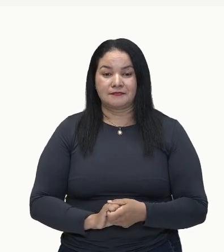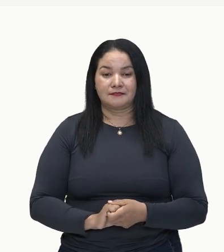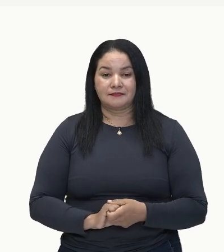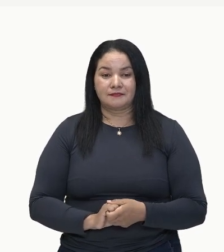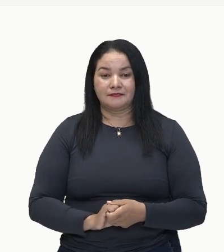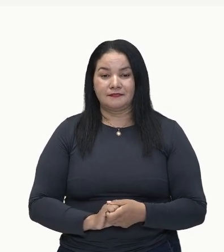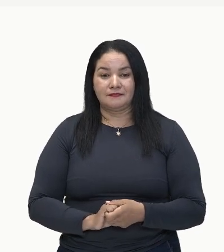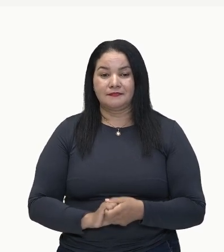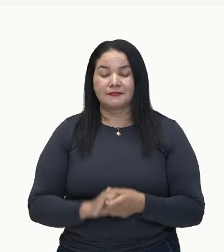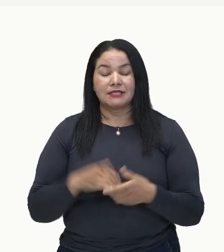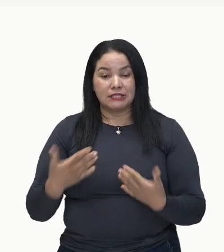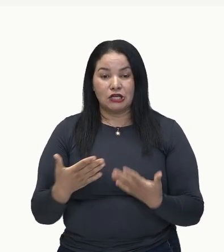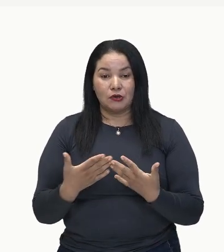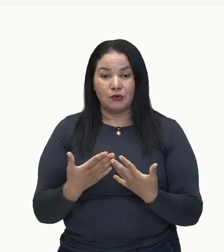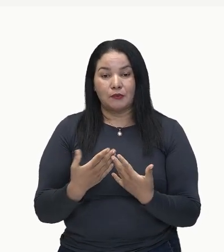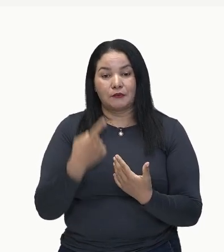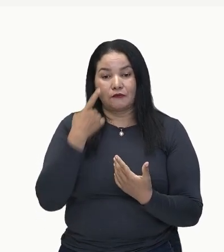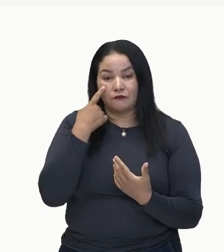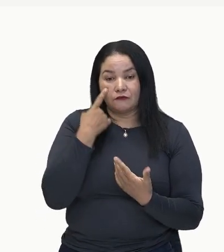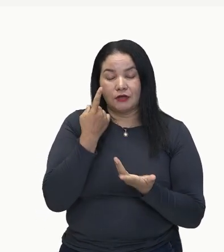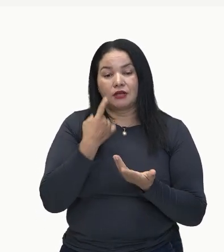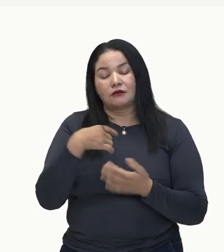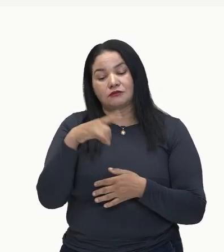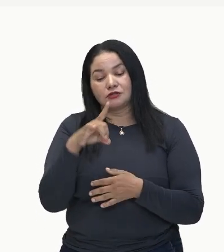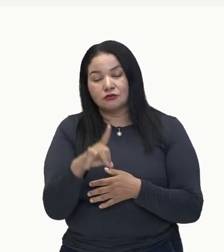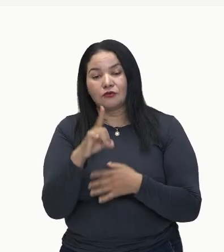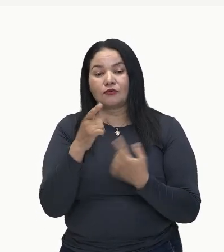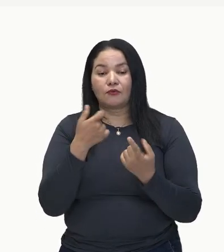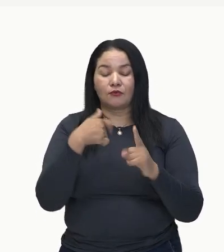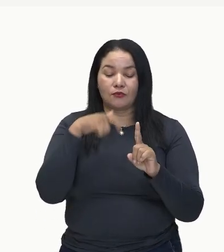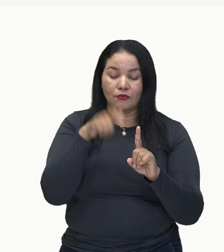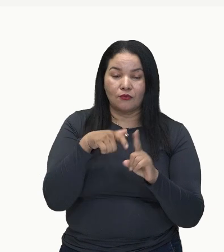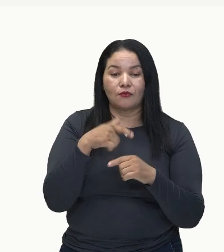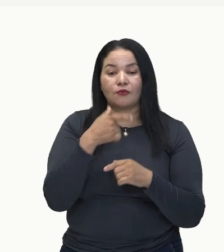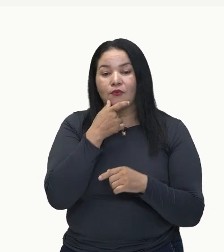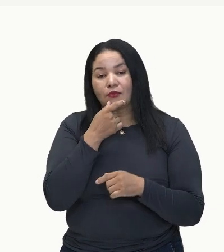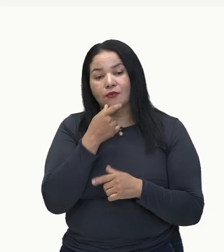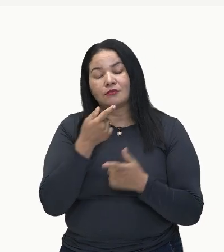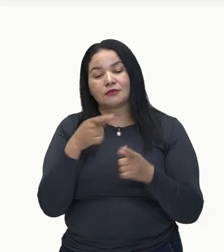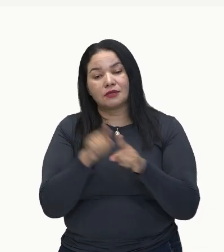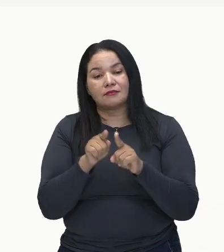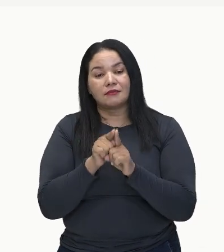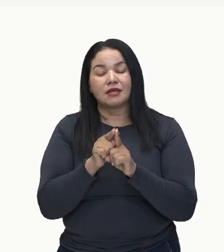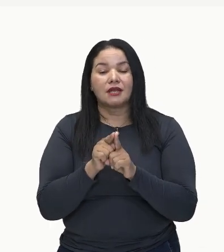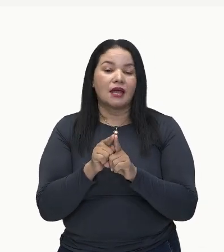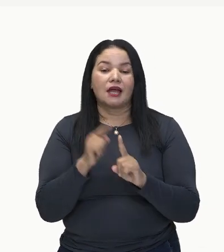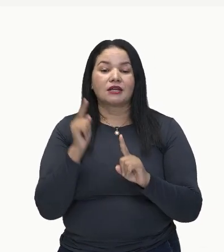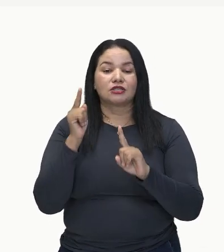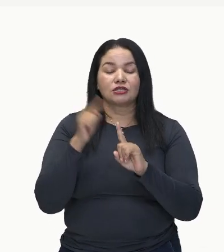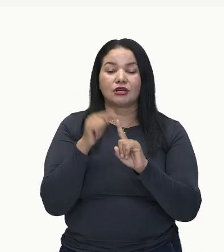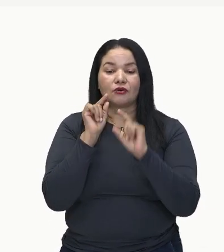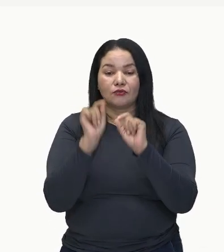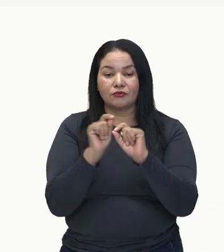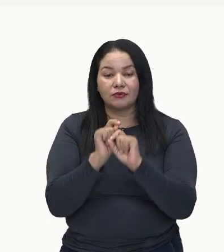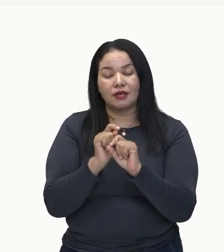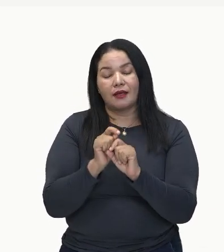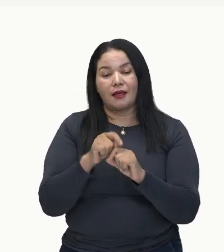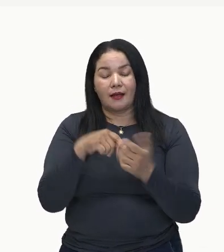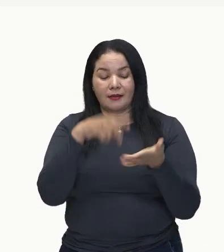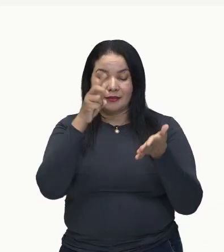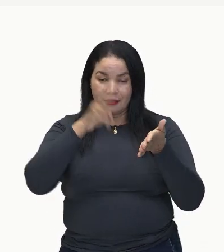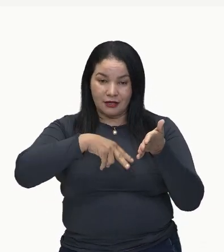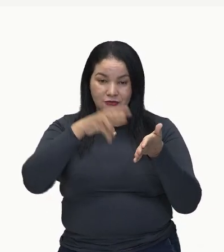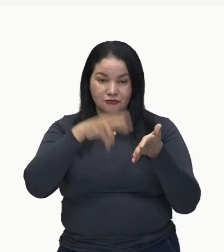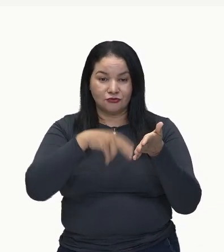explicitar intenções do autor, do diretor, do ator e vai indicar aos leitores a que se destina. Você vai